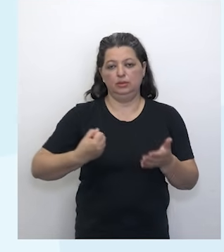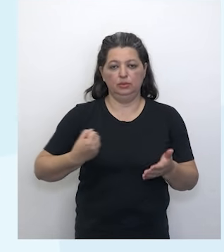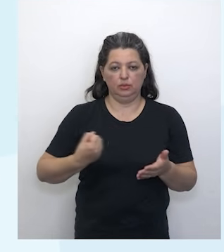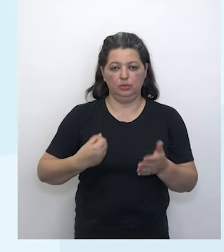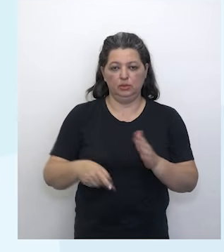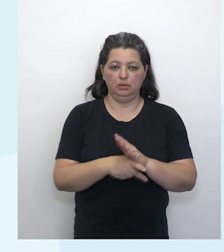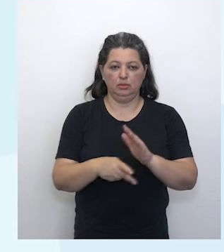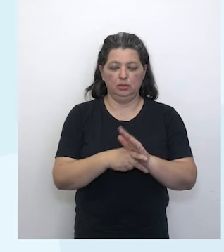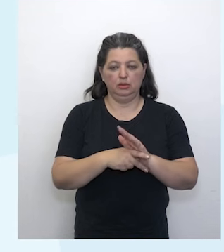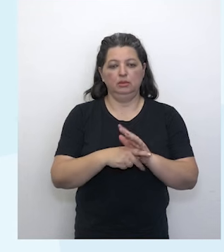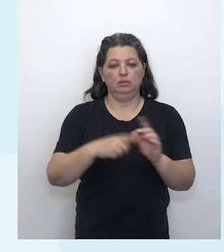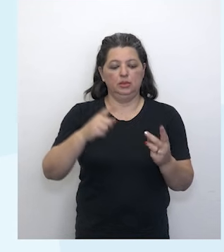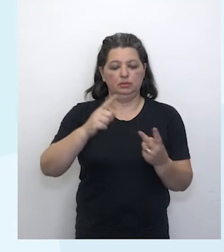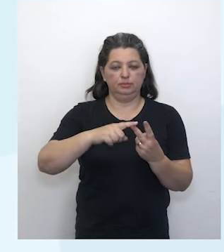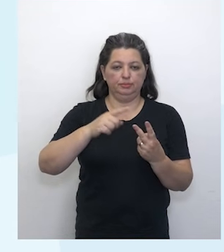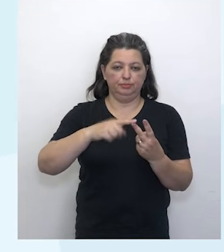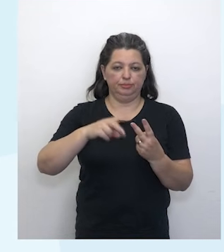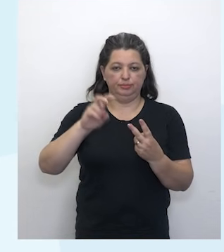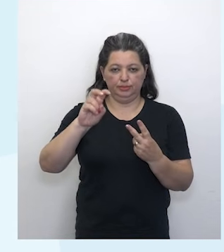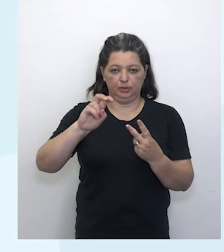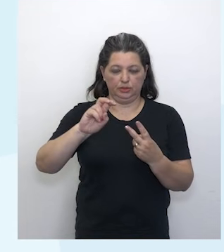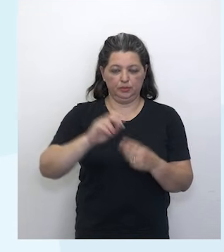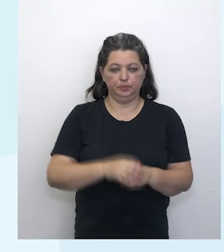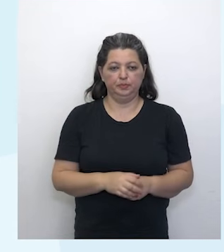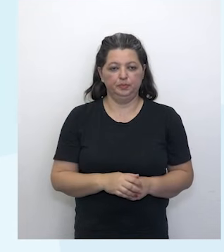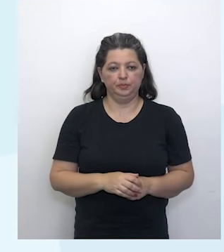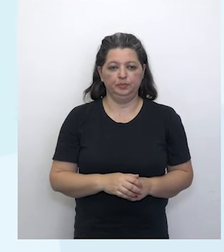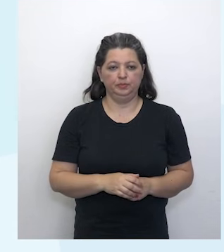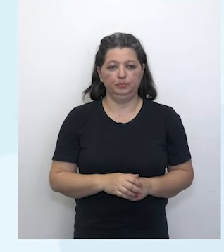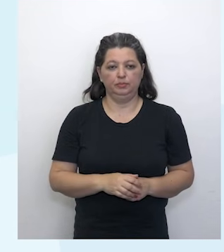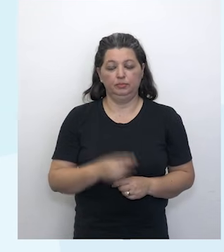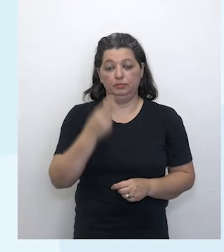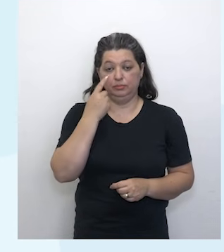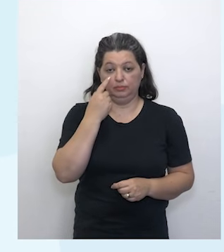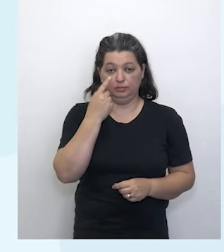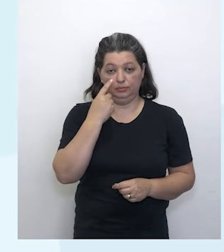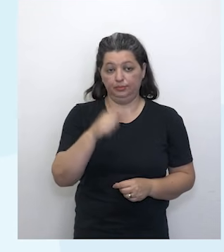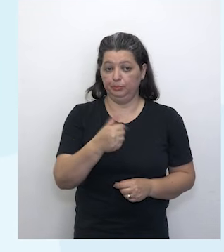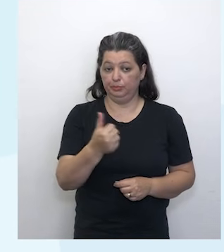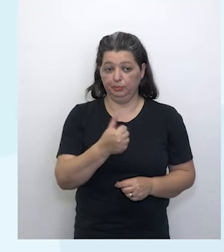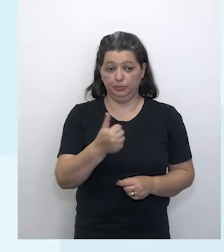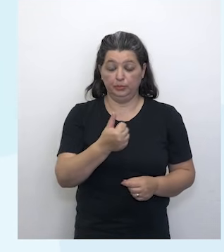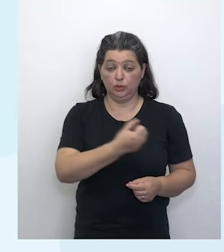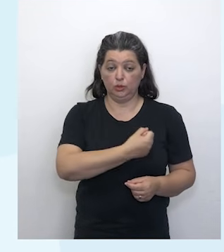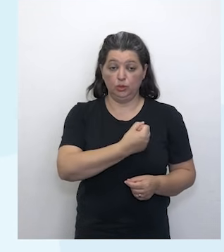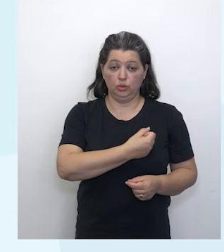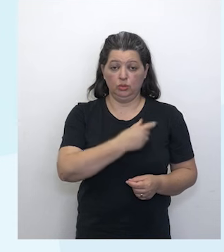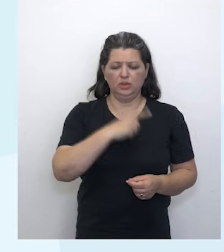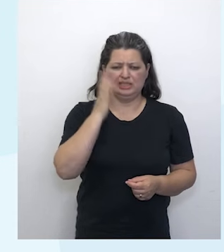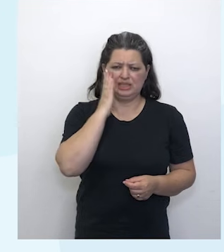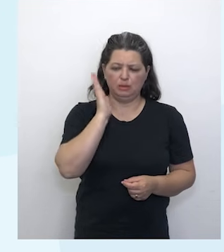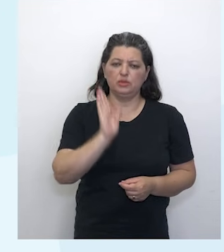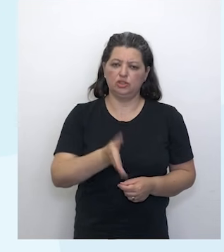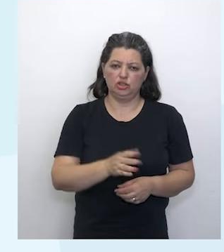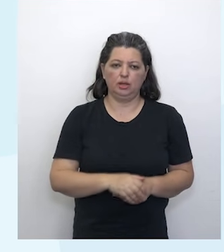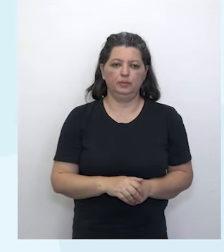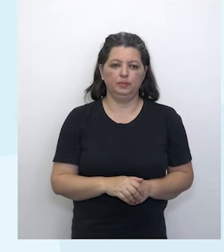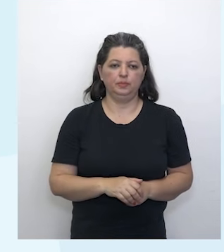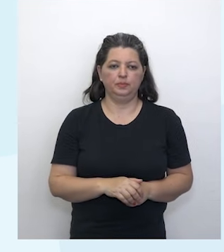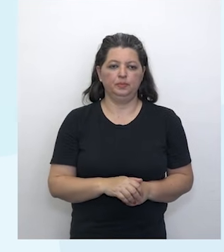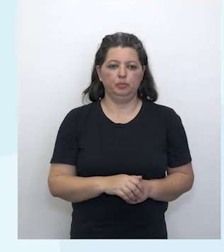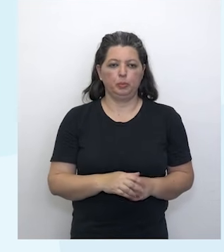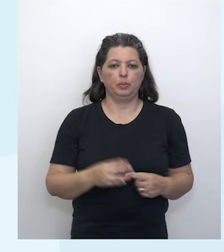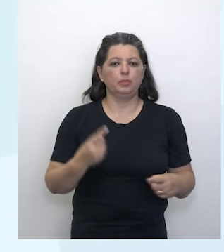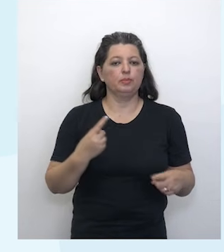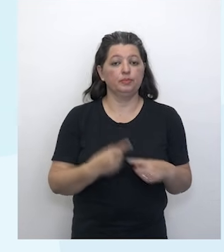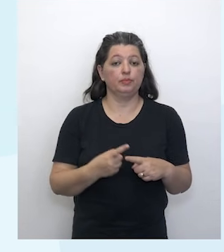de 5, potências elevado a 5, tá certo? Então, vamos ver, ó. Primeiro número que a gente sabe, que a gente conhece, a gente considera os